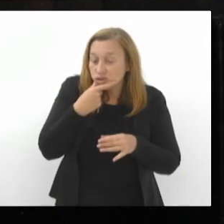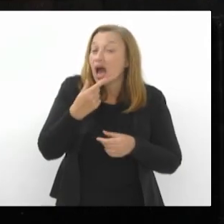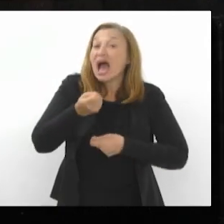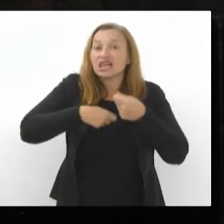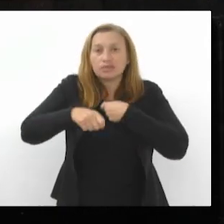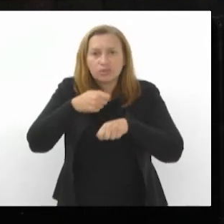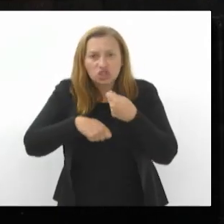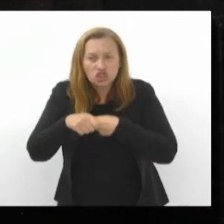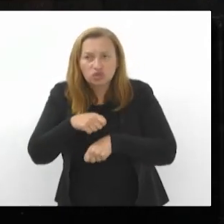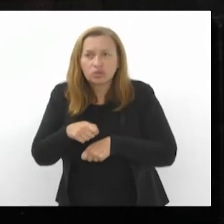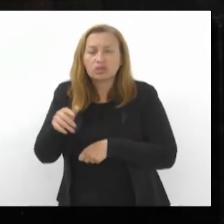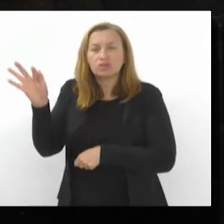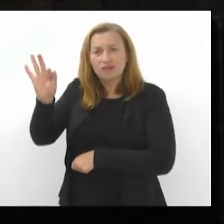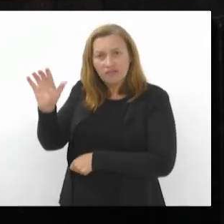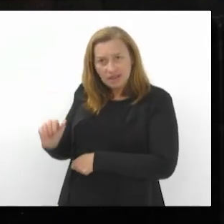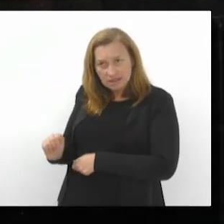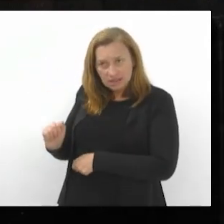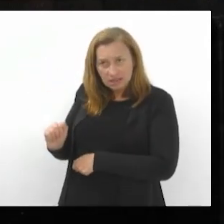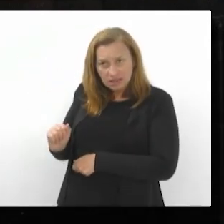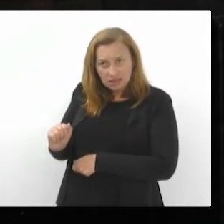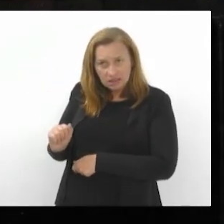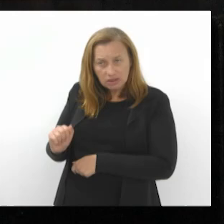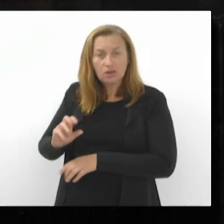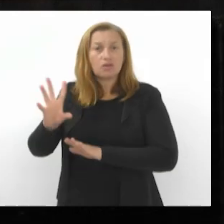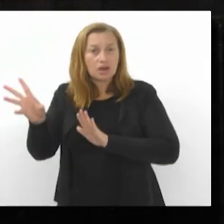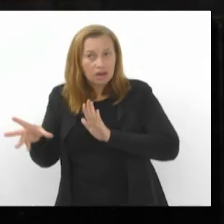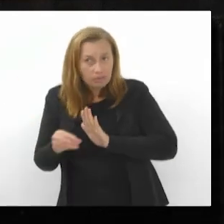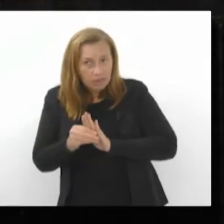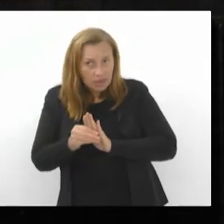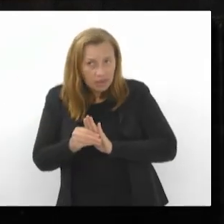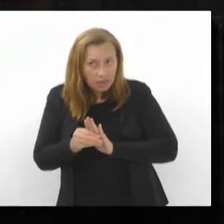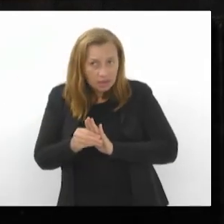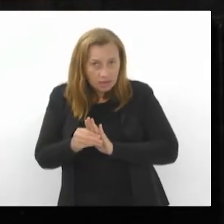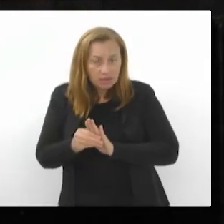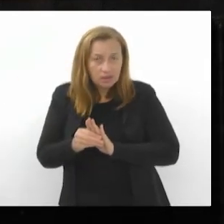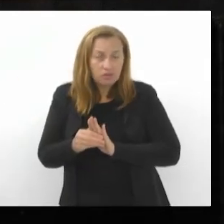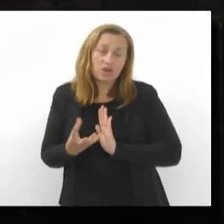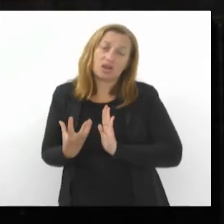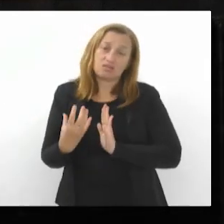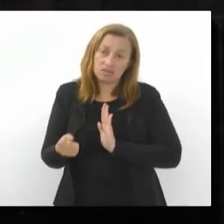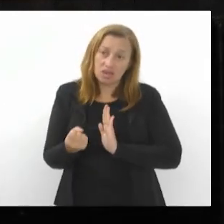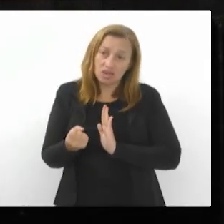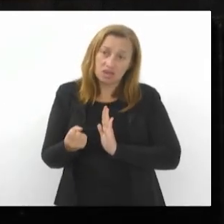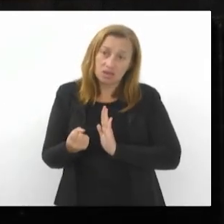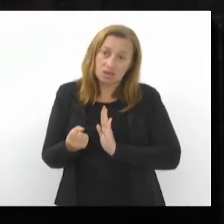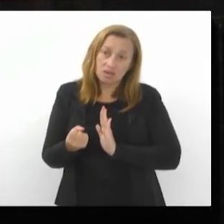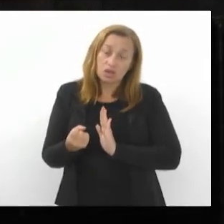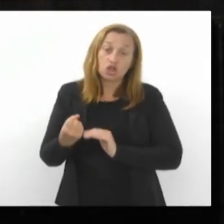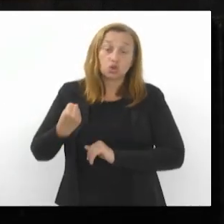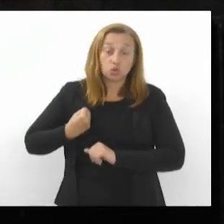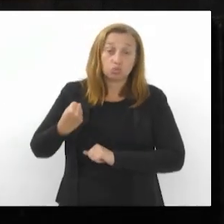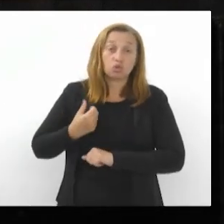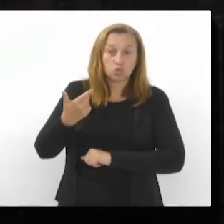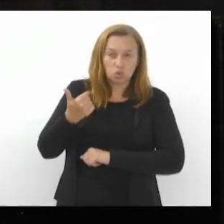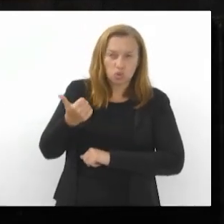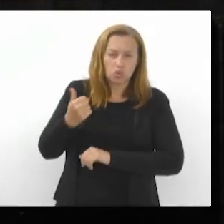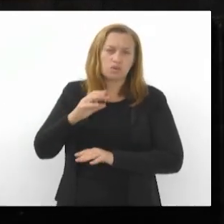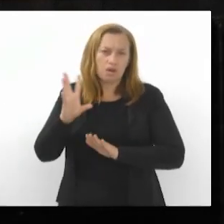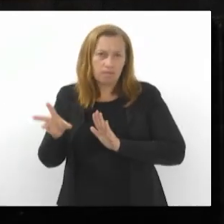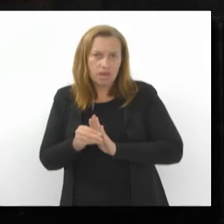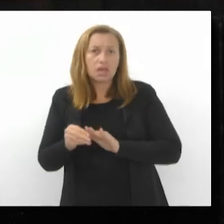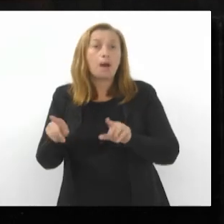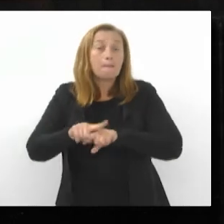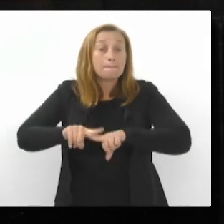administração fazendária, foi essa emenda da deputada Laura Carneiro, que foi acatada, emenda número 12,